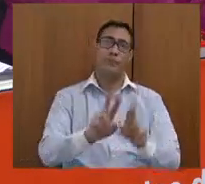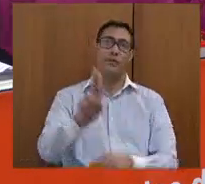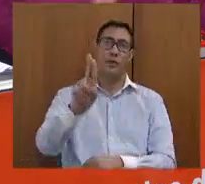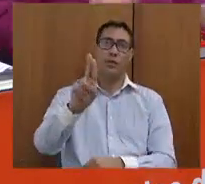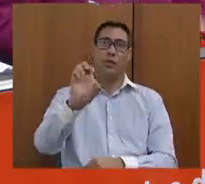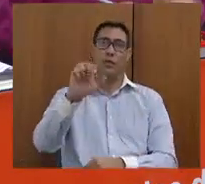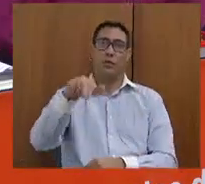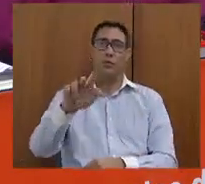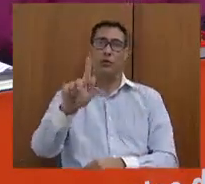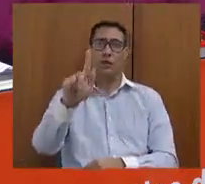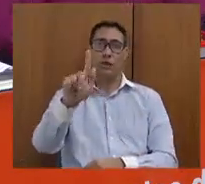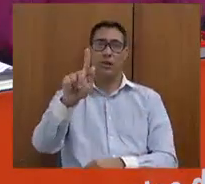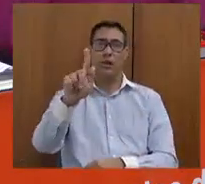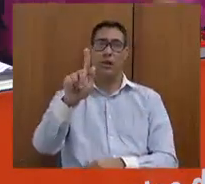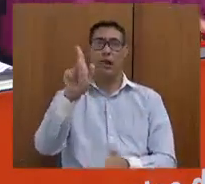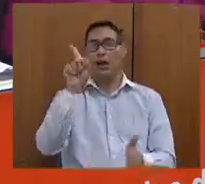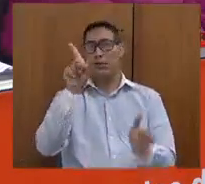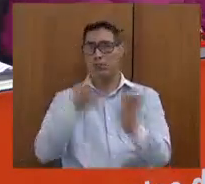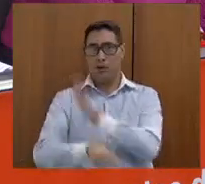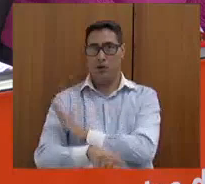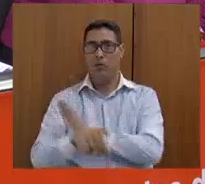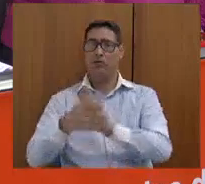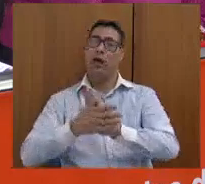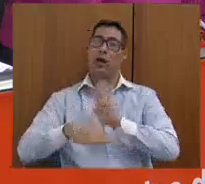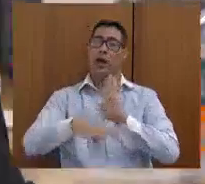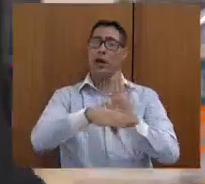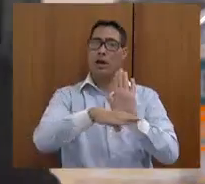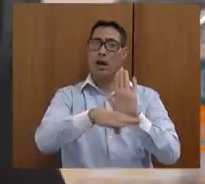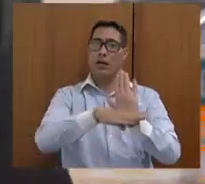perguntar sobre a assistência estudantil